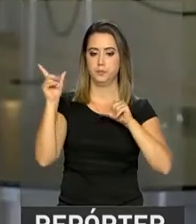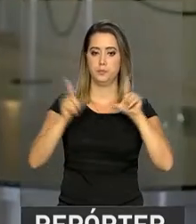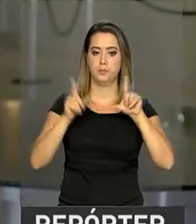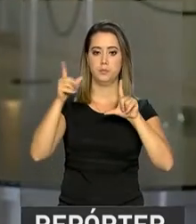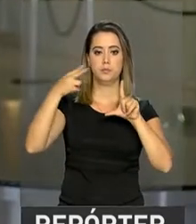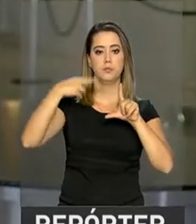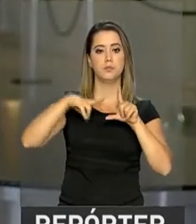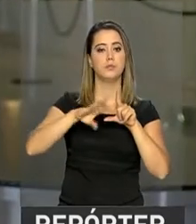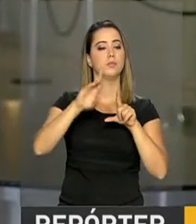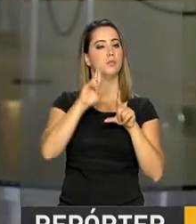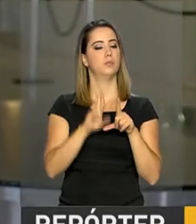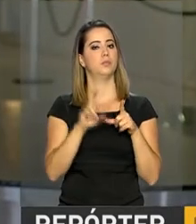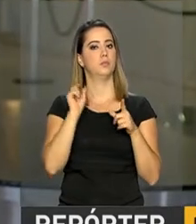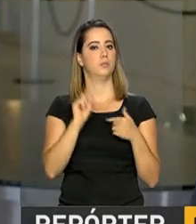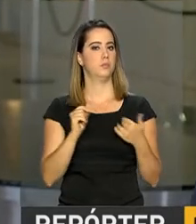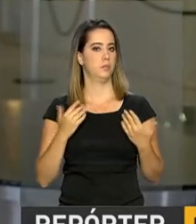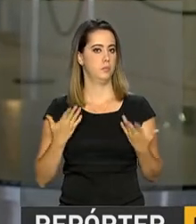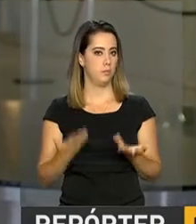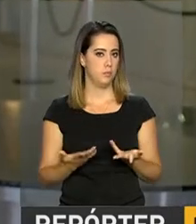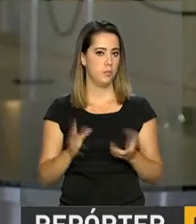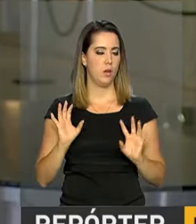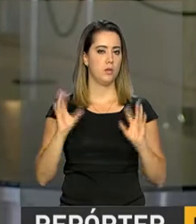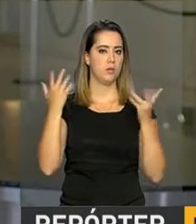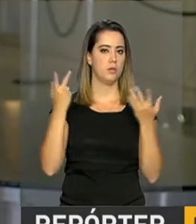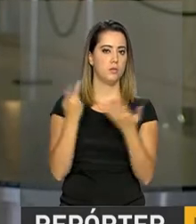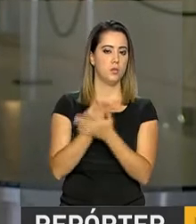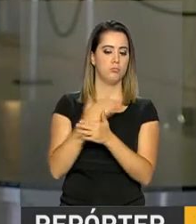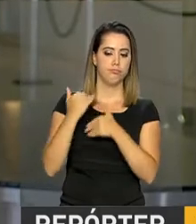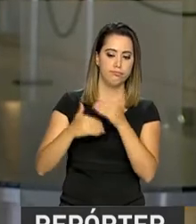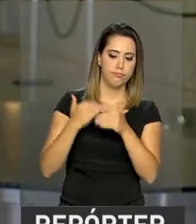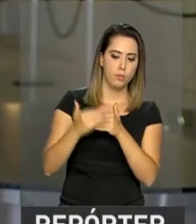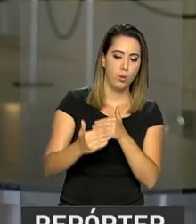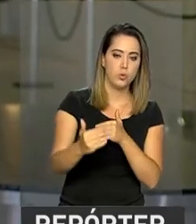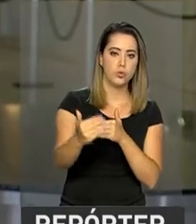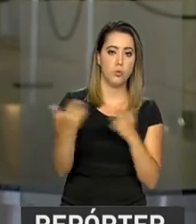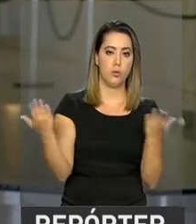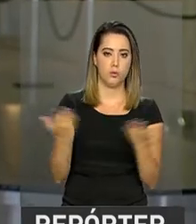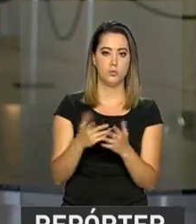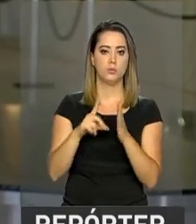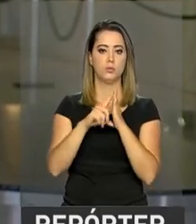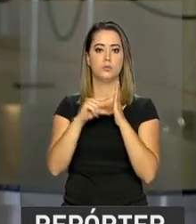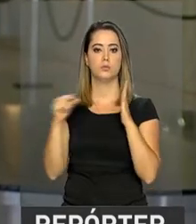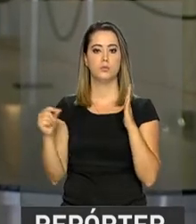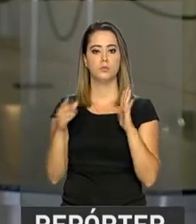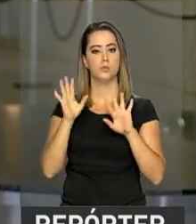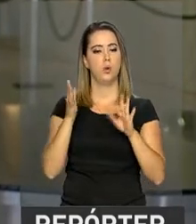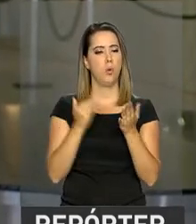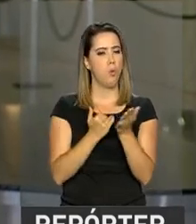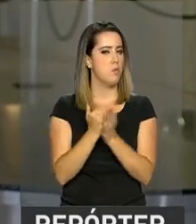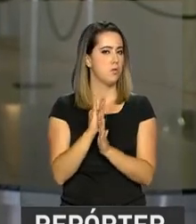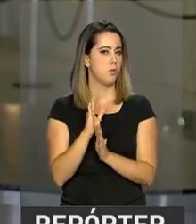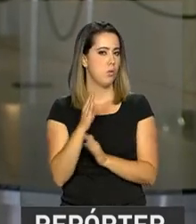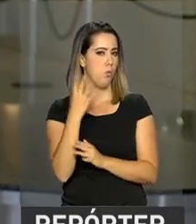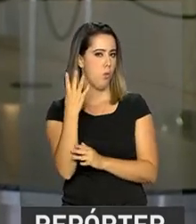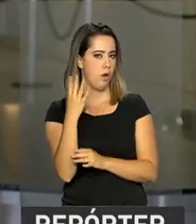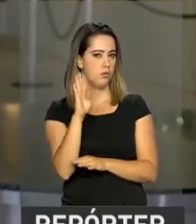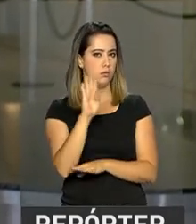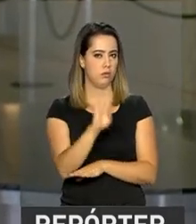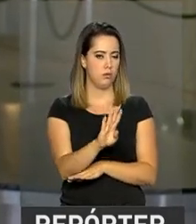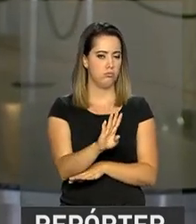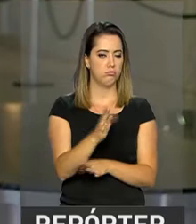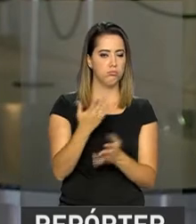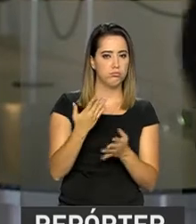assistem na TV NBR. Olha, Carolina, a cerimônia continua aqui no Palácio do Planalto. Começou por volta das 4 horas